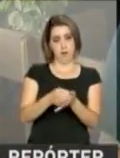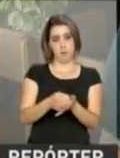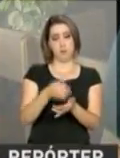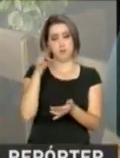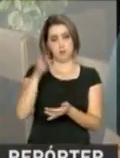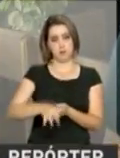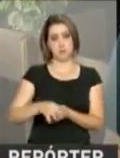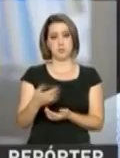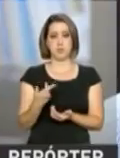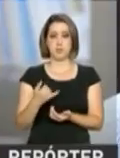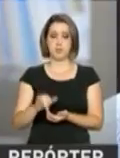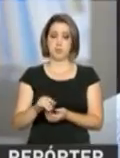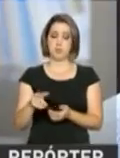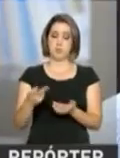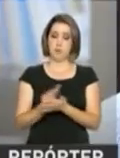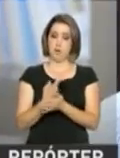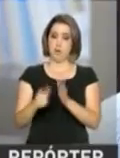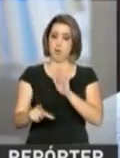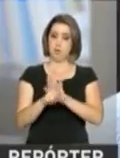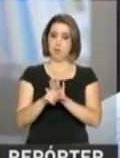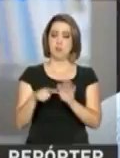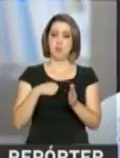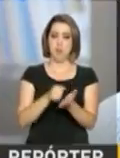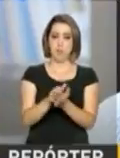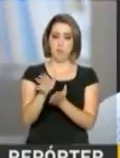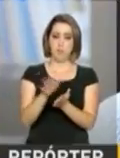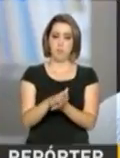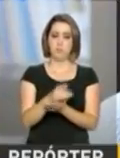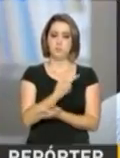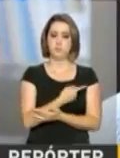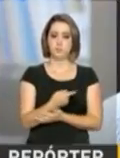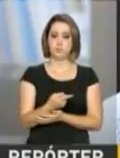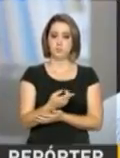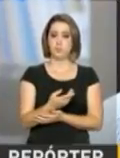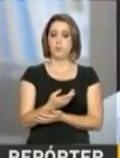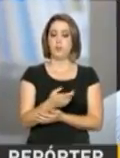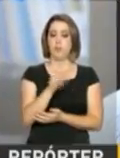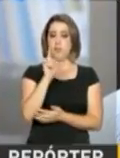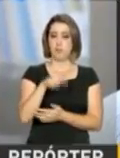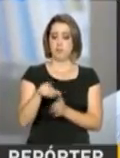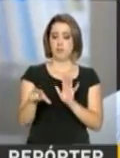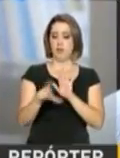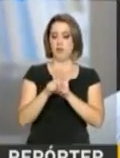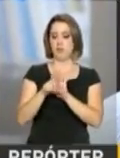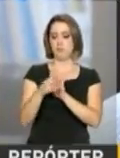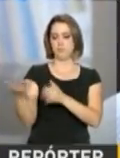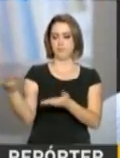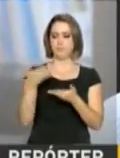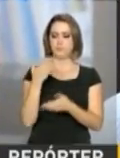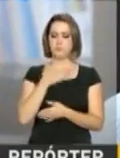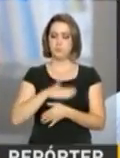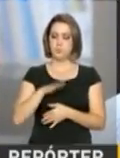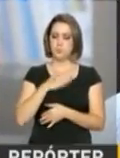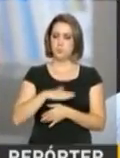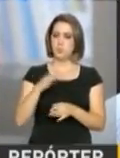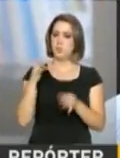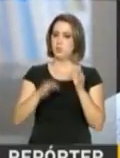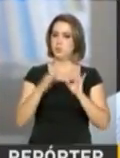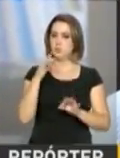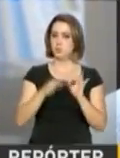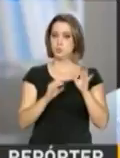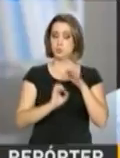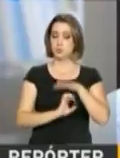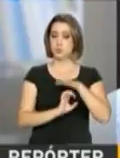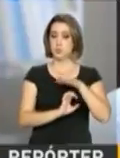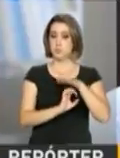vão pagar multa eu falei vai ficar numa situação de tranqüilidade e segurança jurídica para os